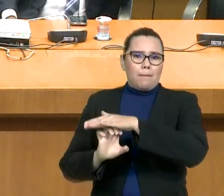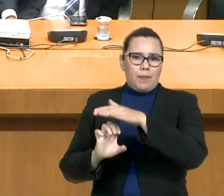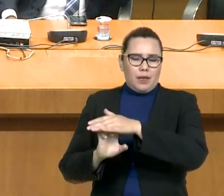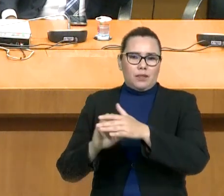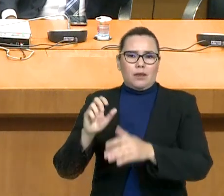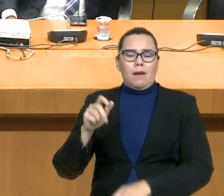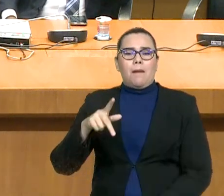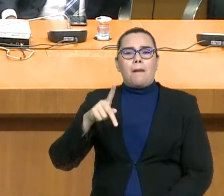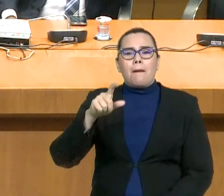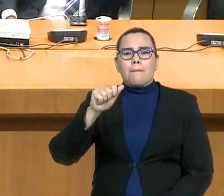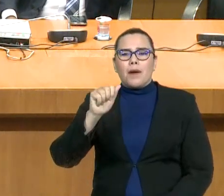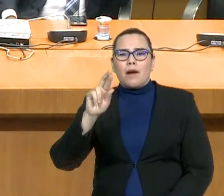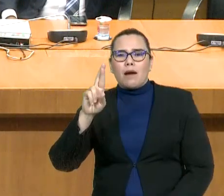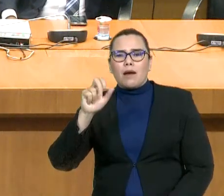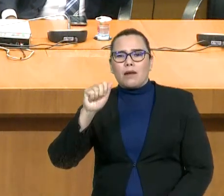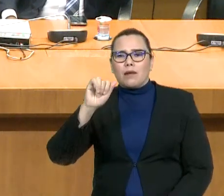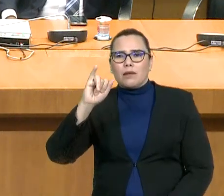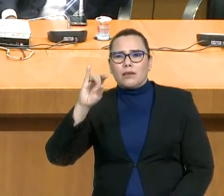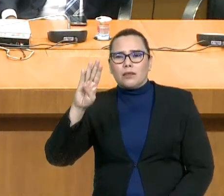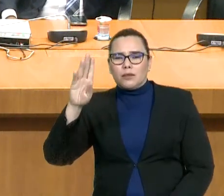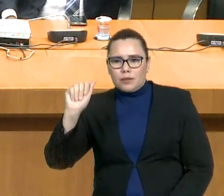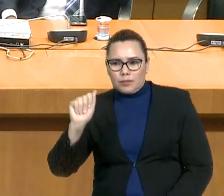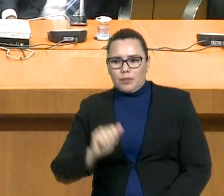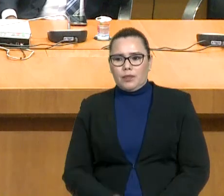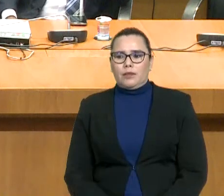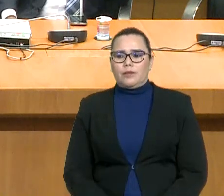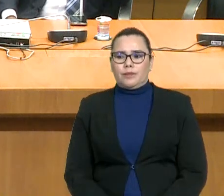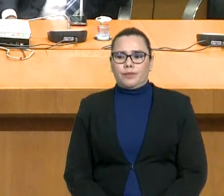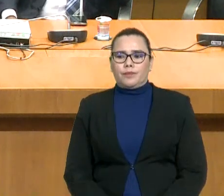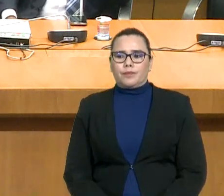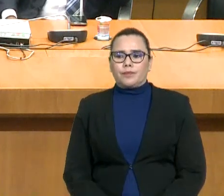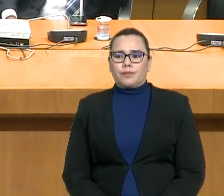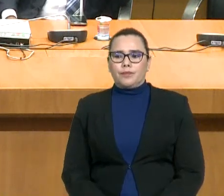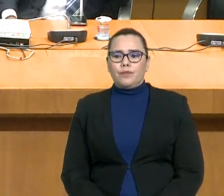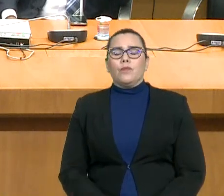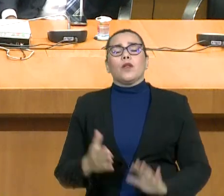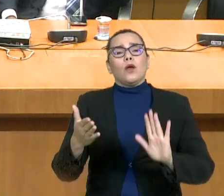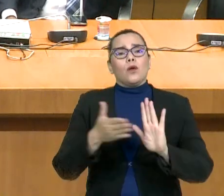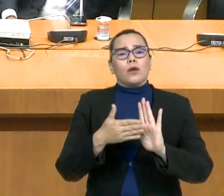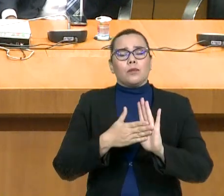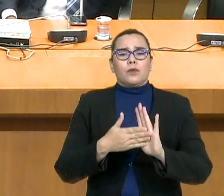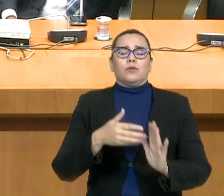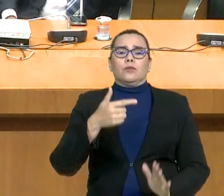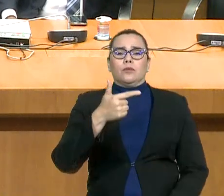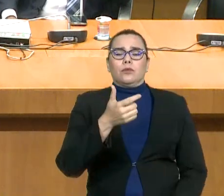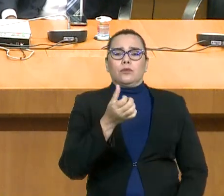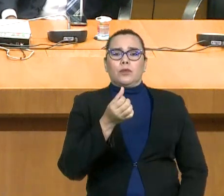no dia 19 de julho deste ano. E requerimento número